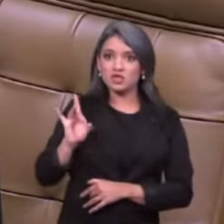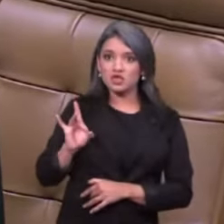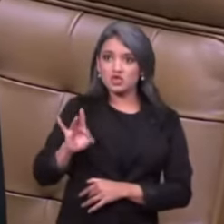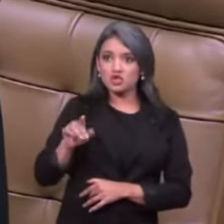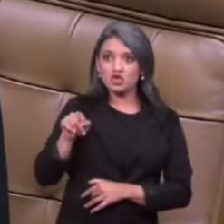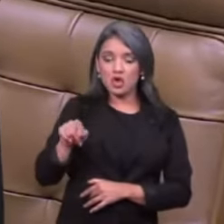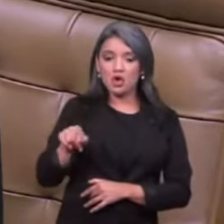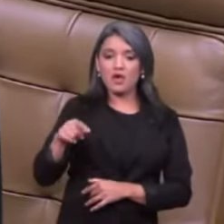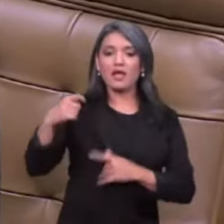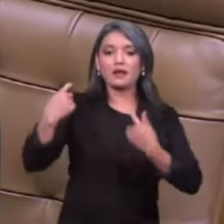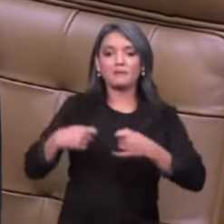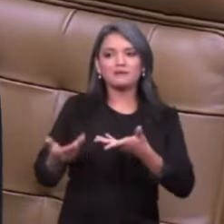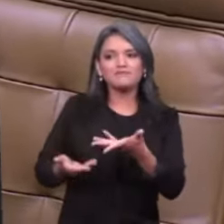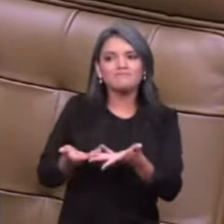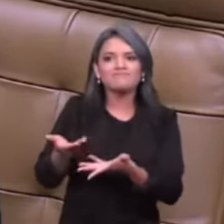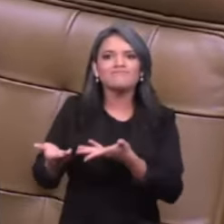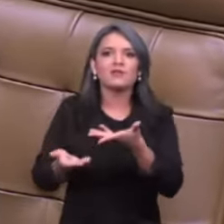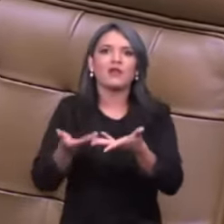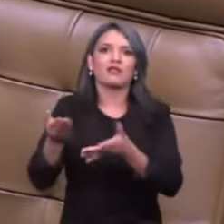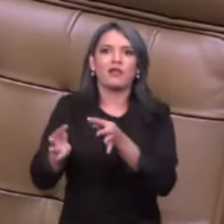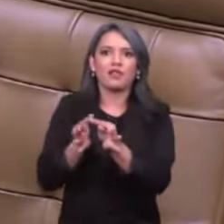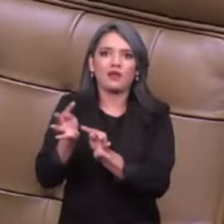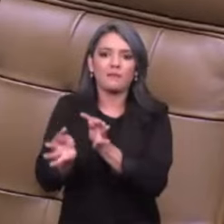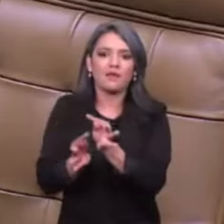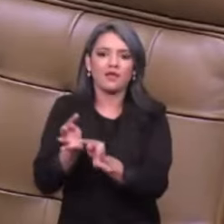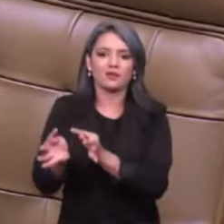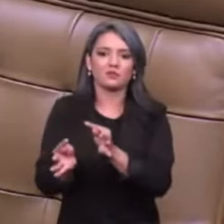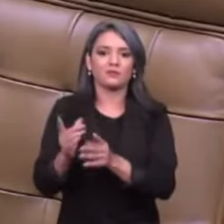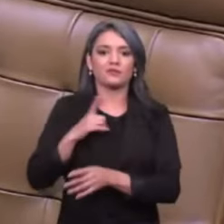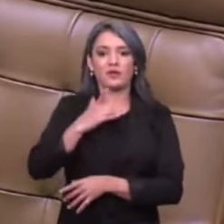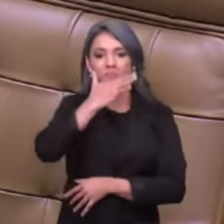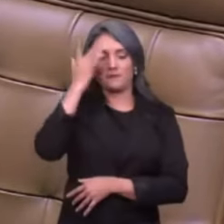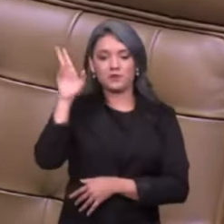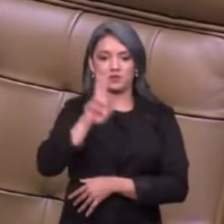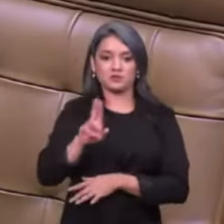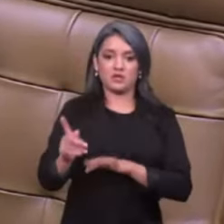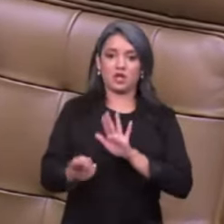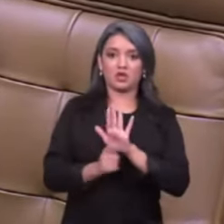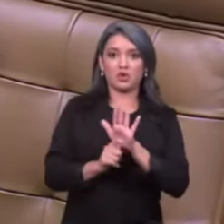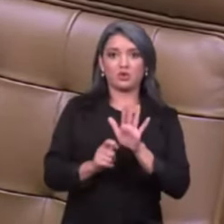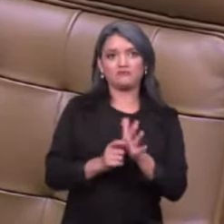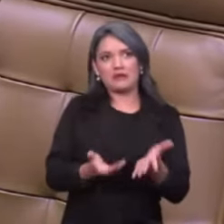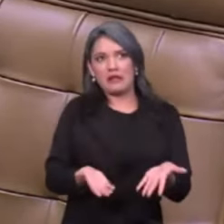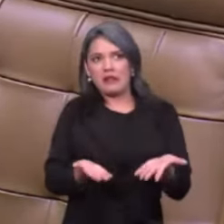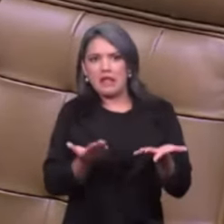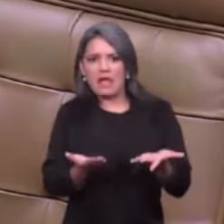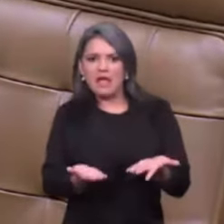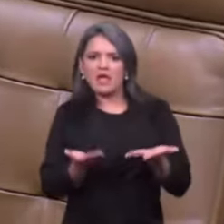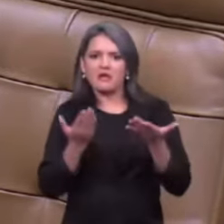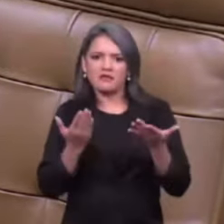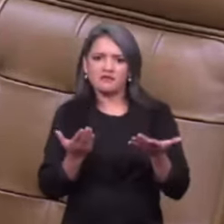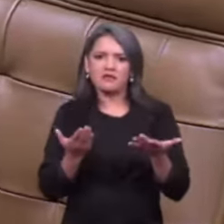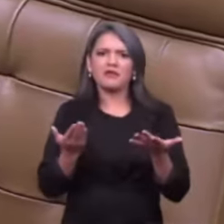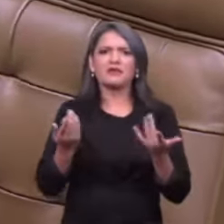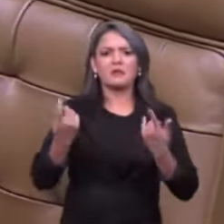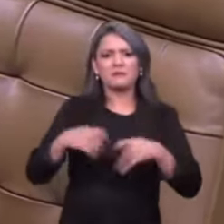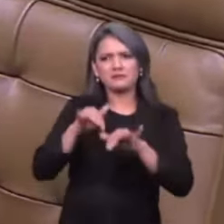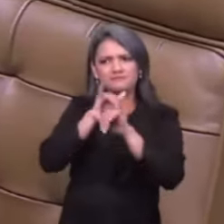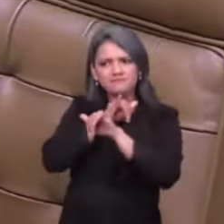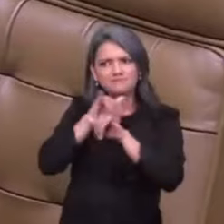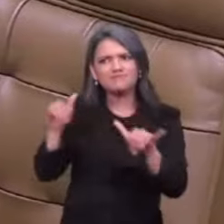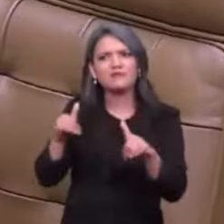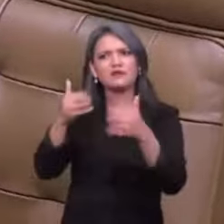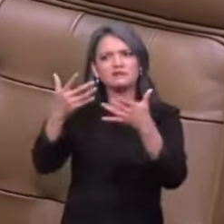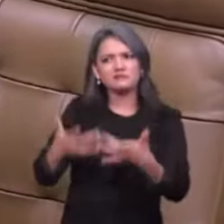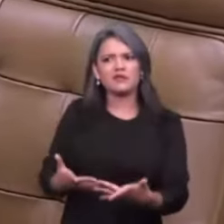precisa de tratamento. Nós temos um usuário de drogas leves, que deve ser advertido, eventualmente